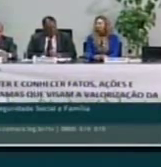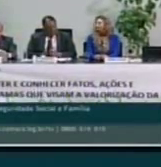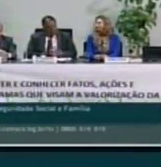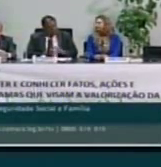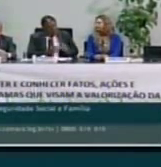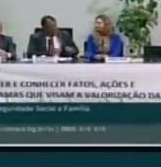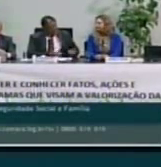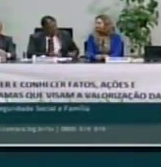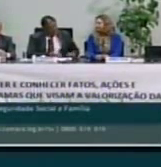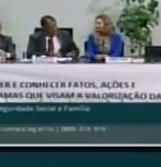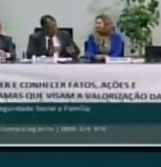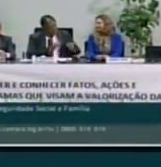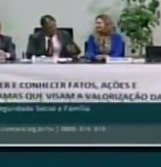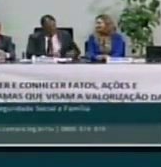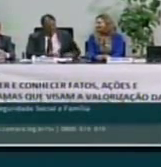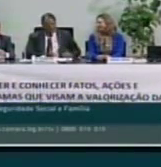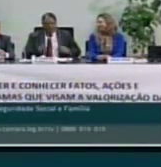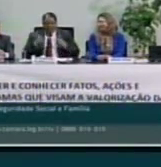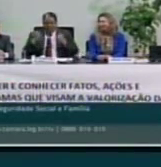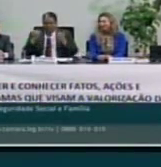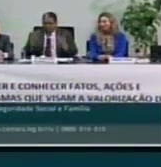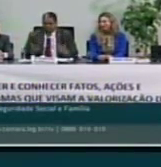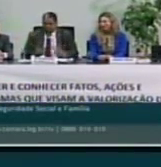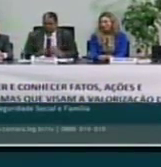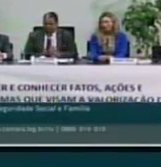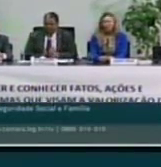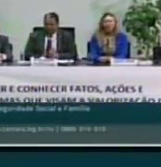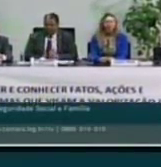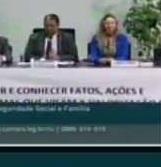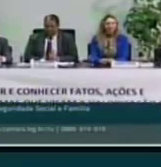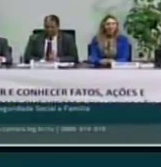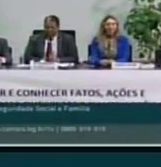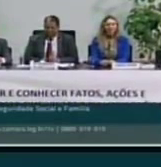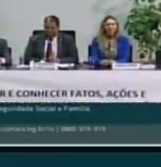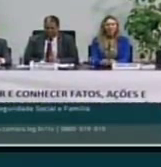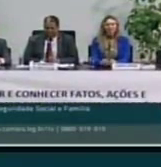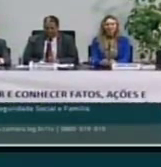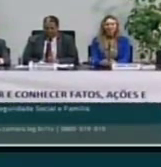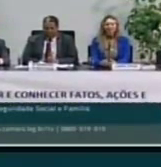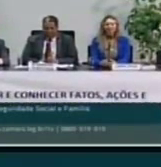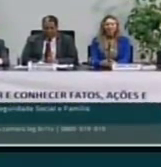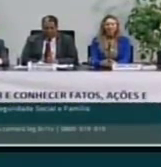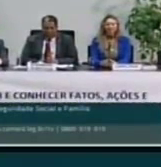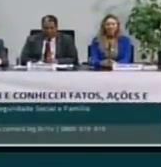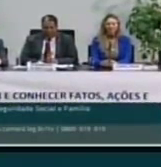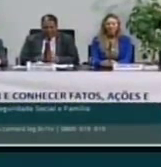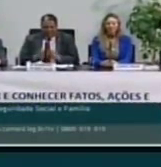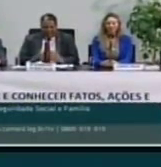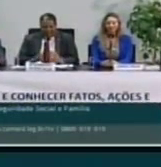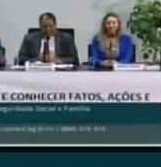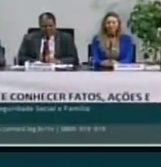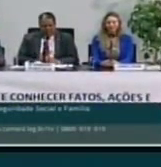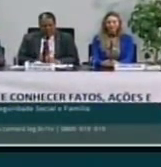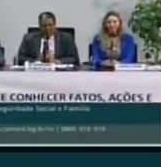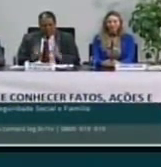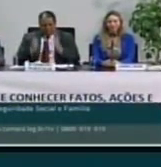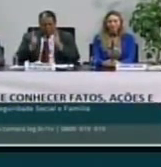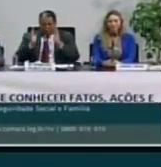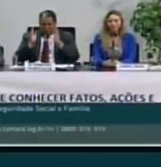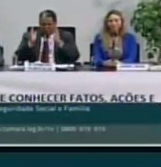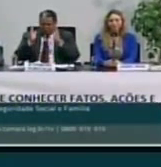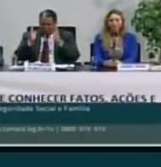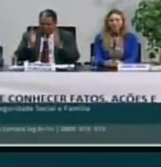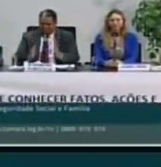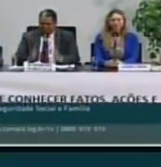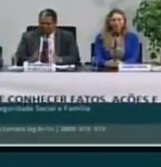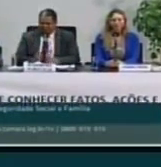brasileiras. A forte adesão popular a esses movimentos, que se iam avolumando, obrigou o governo a reconhecer o estado de beligerância